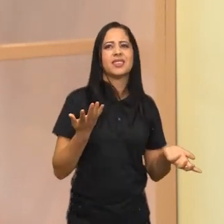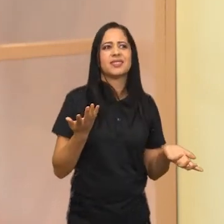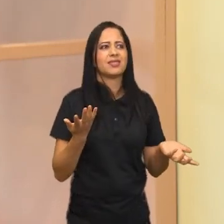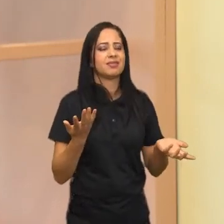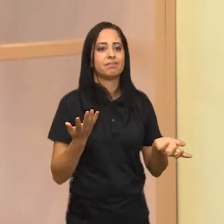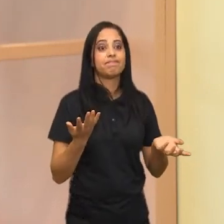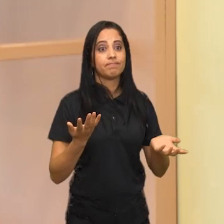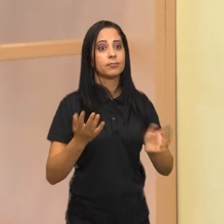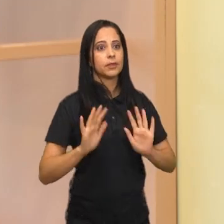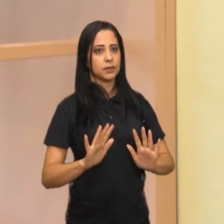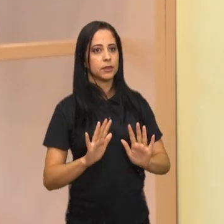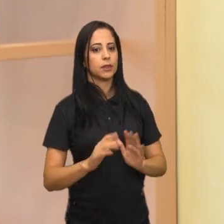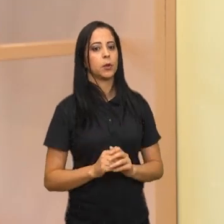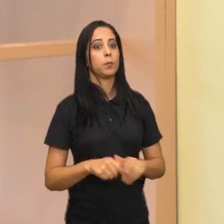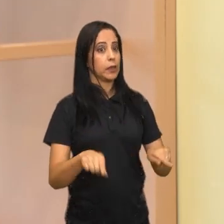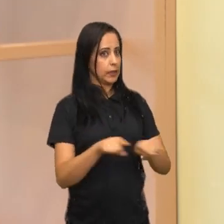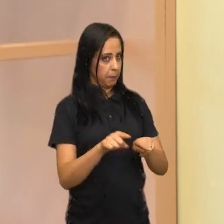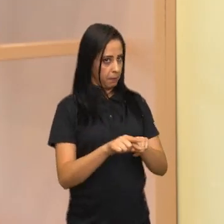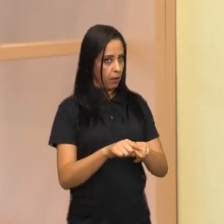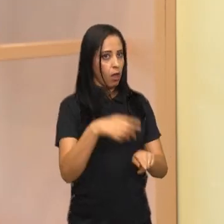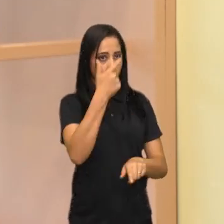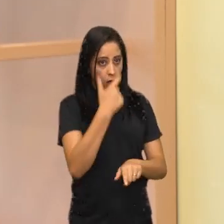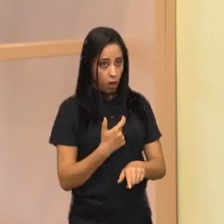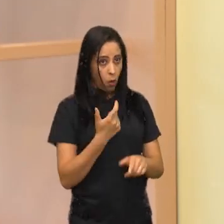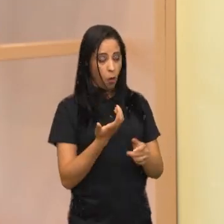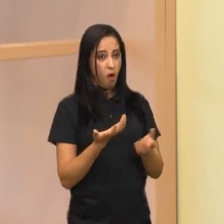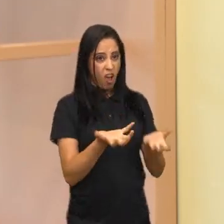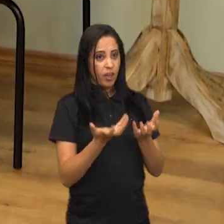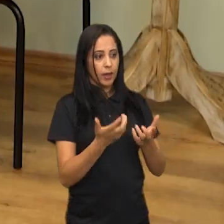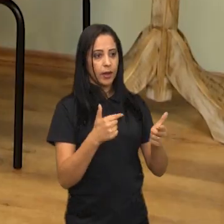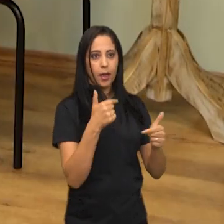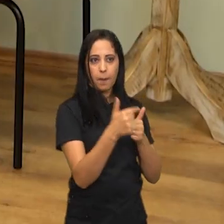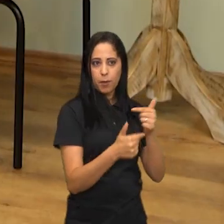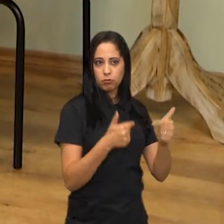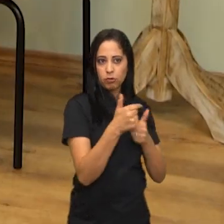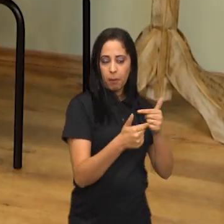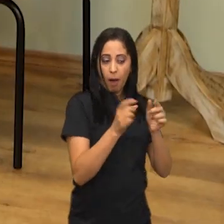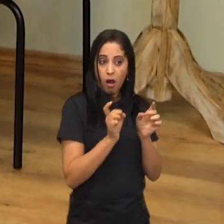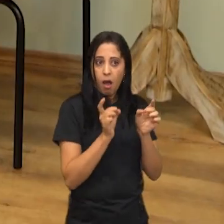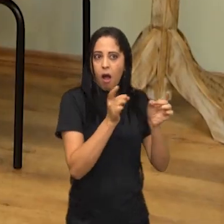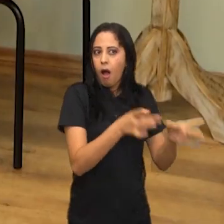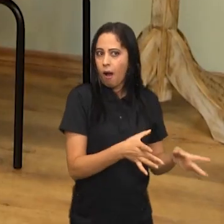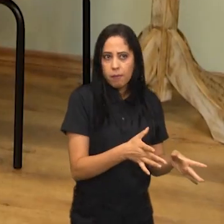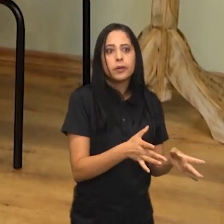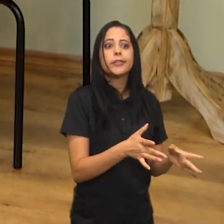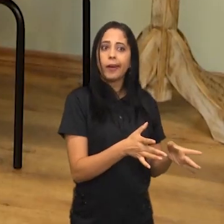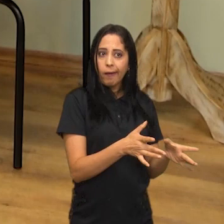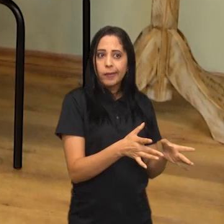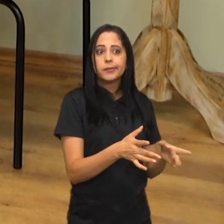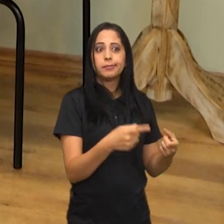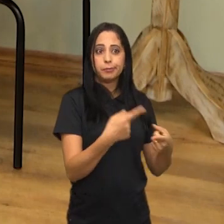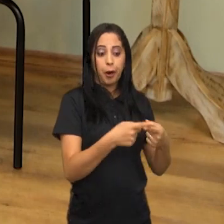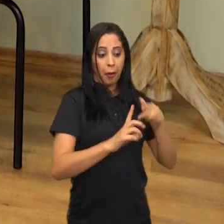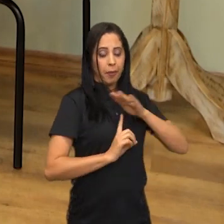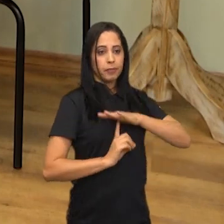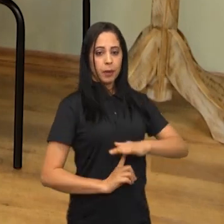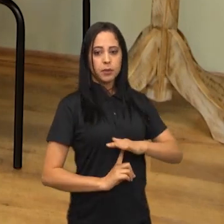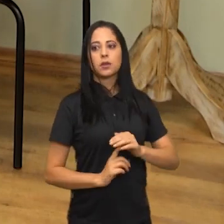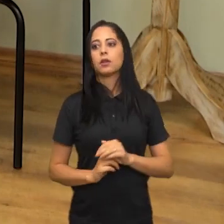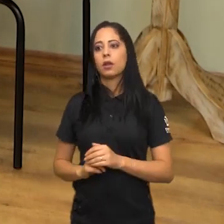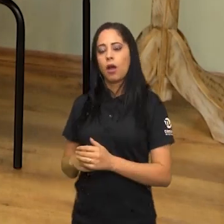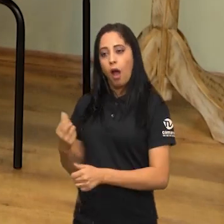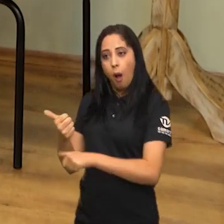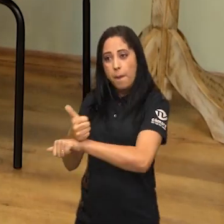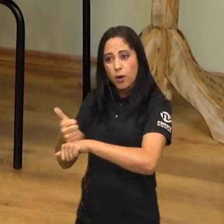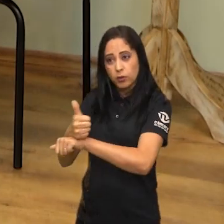Fato é que eu, inclusive nessa época, eu queria me dispor do meu salão. Eu cheguei a oferecer para venda o salão. A vida profissional também ficou